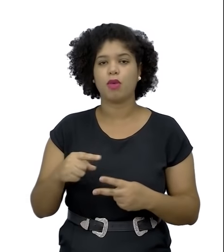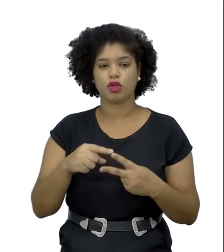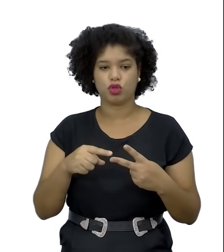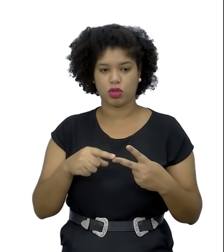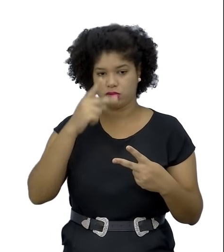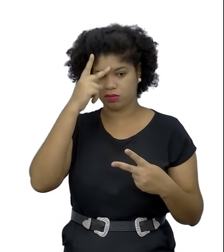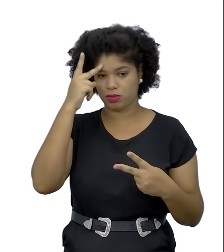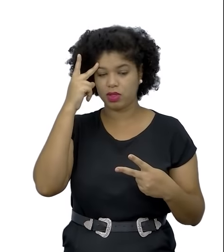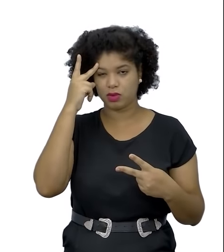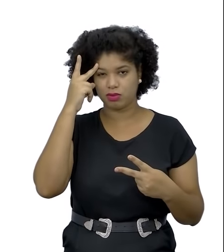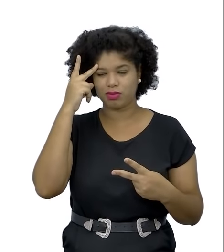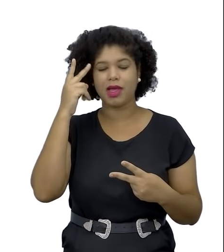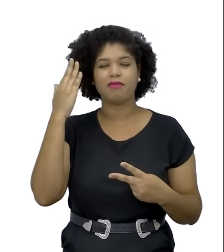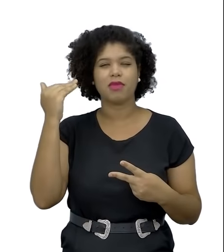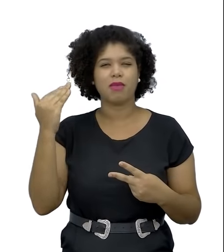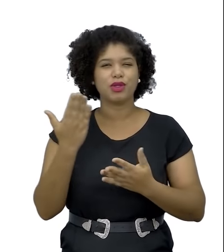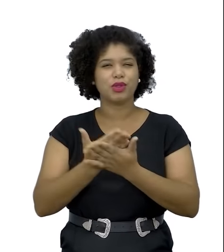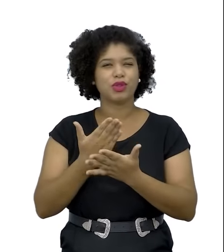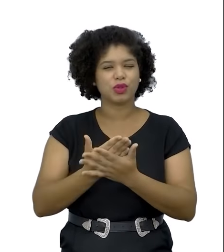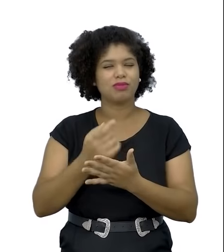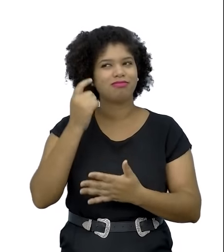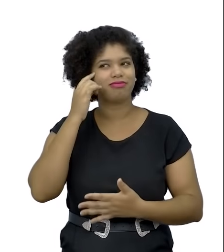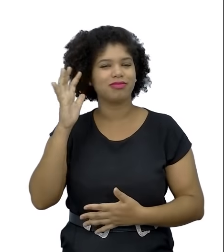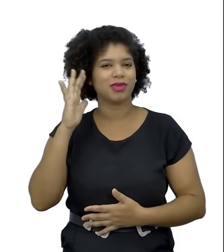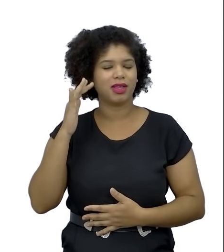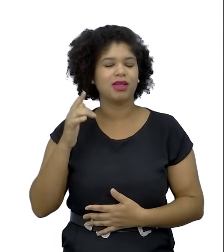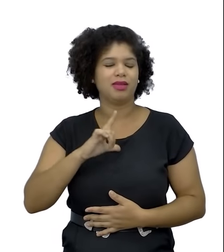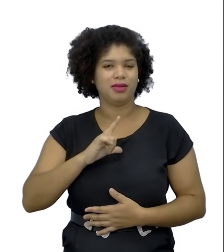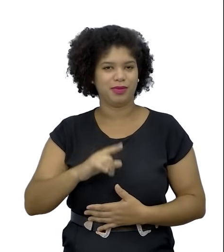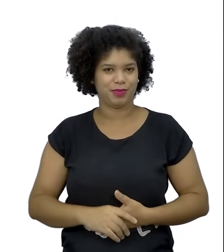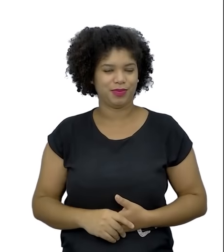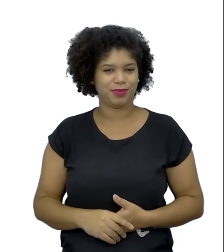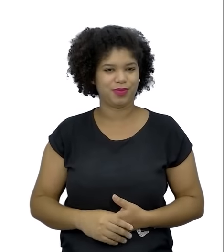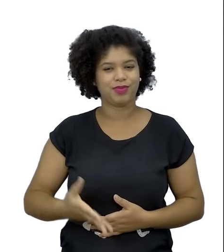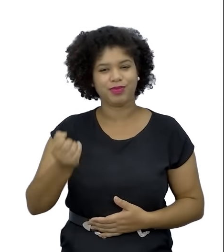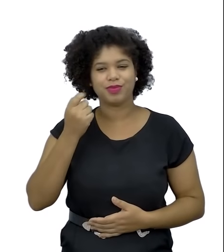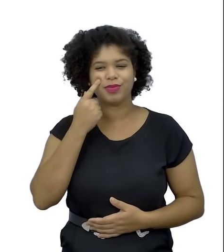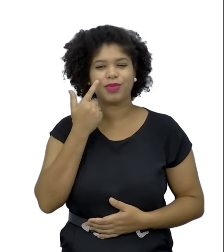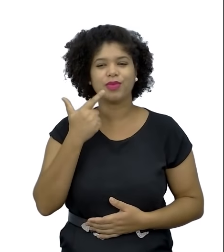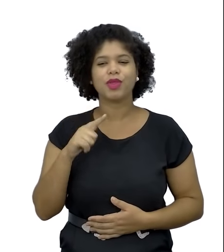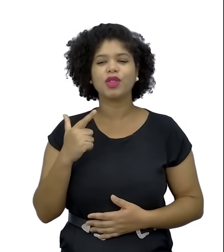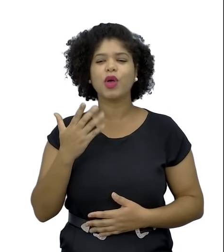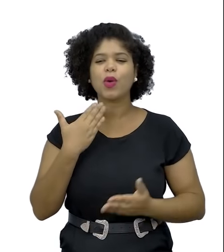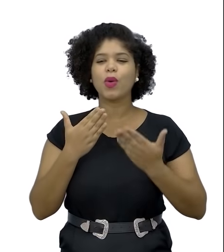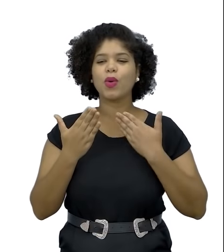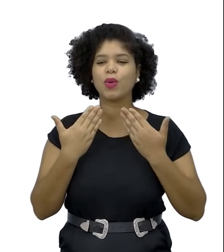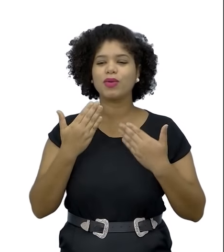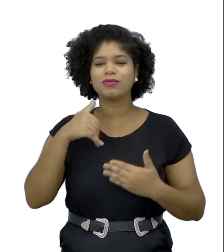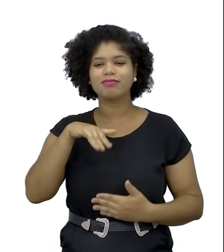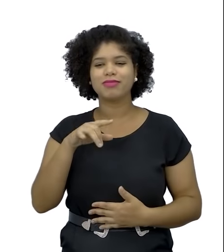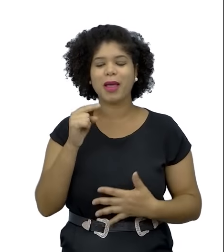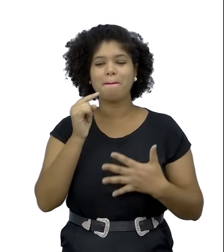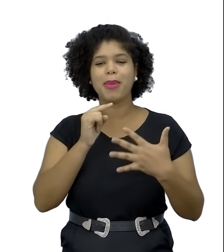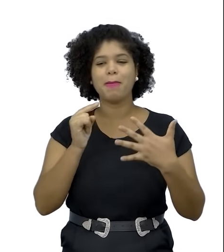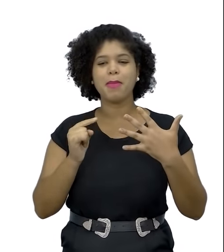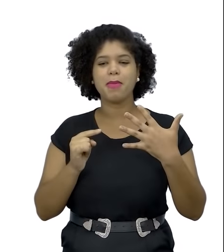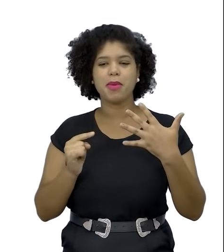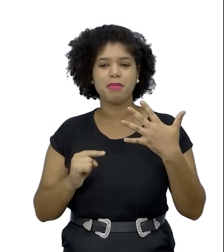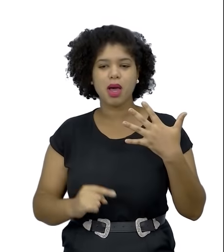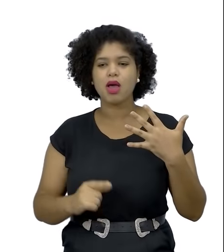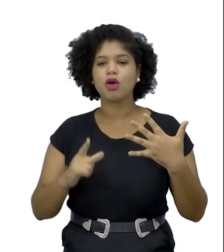que muito reflete a respeito disso. Vamos a seguir discutir cada uma das